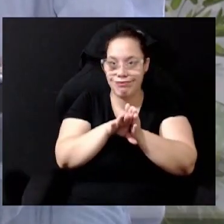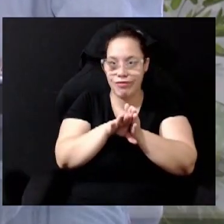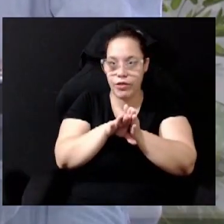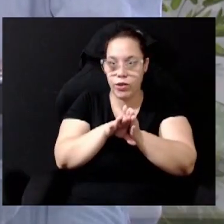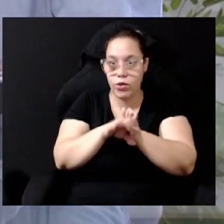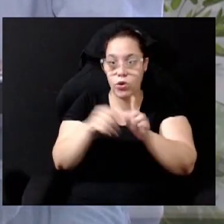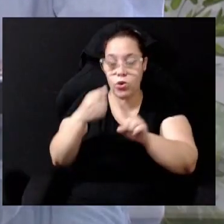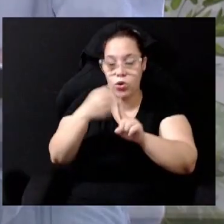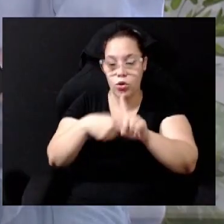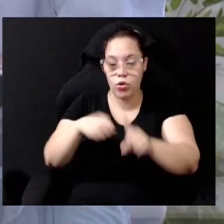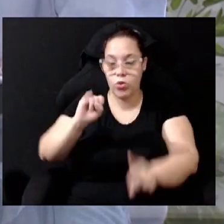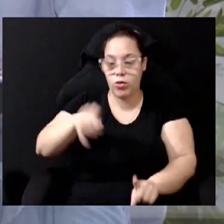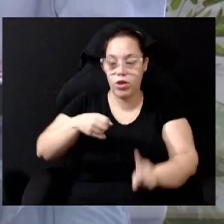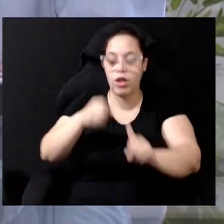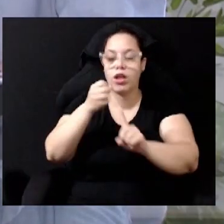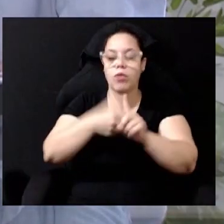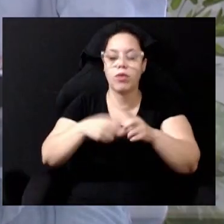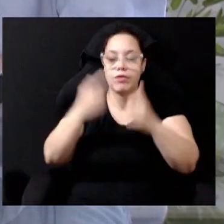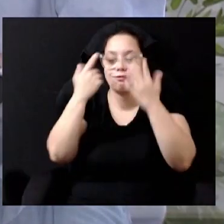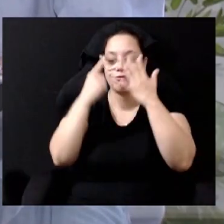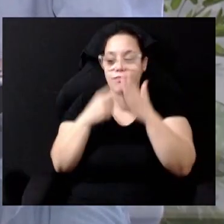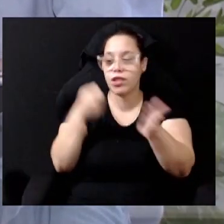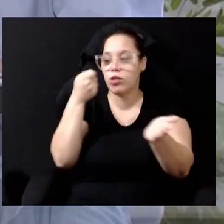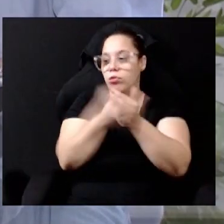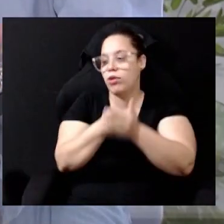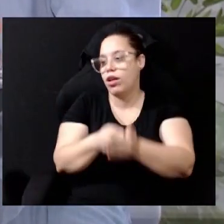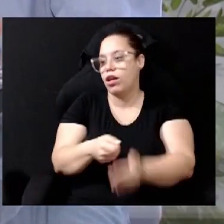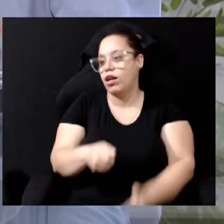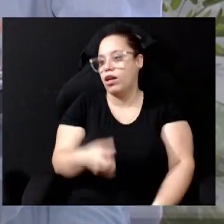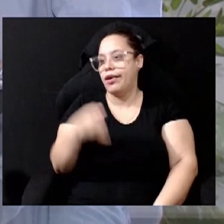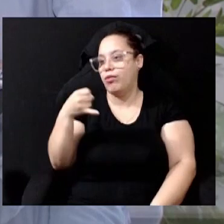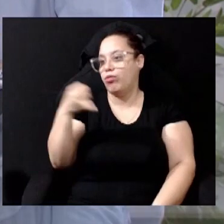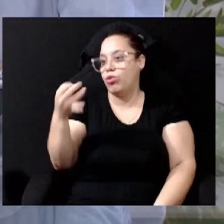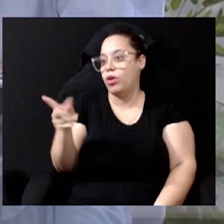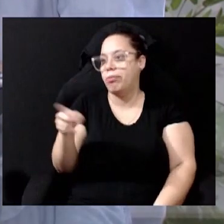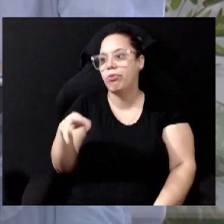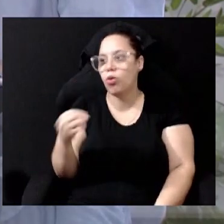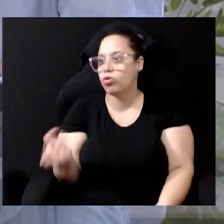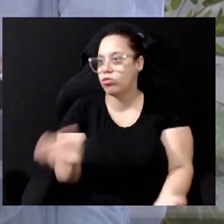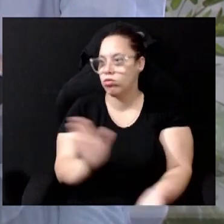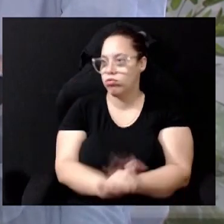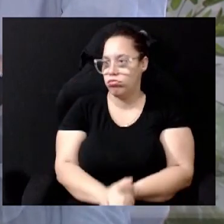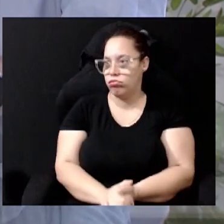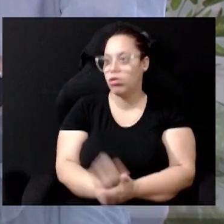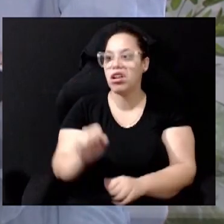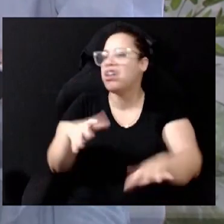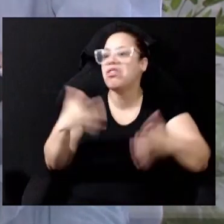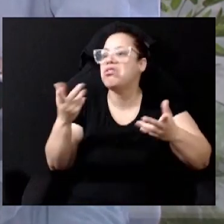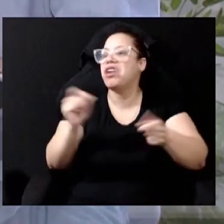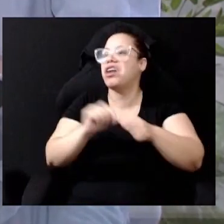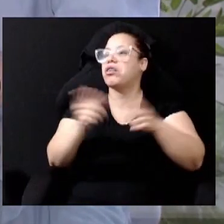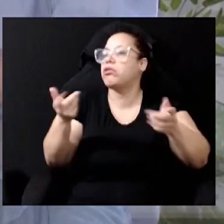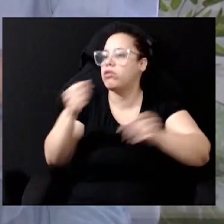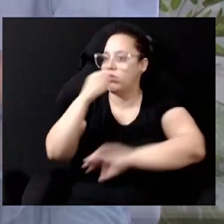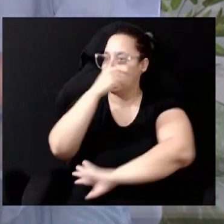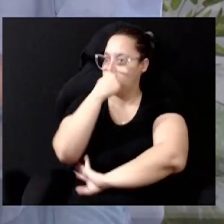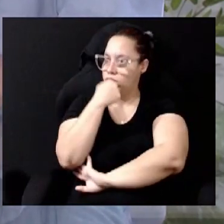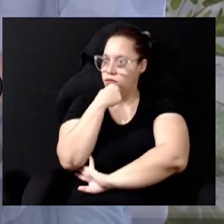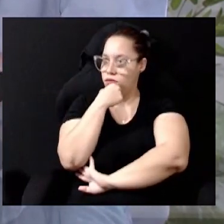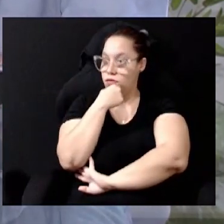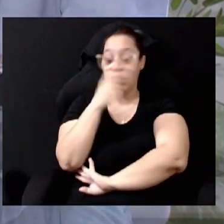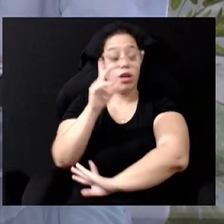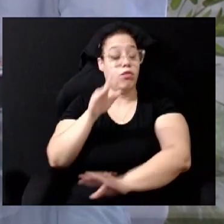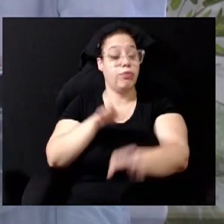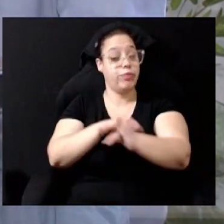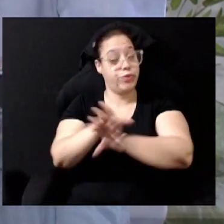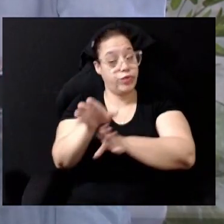tenho dinheiro para pagar as minhas obrigações, os meus impostos. Não, precisa se planejar. Então, minha recomendação é